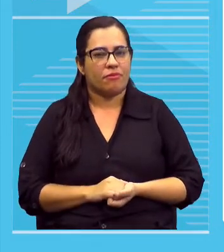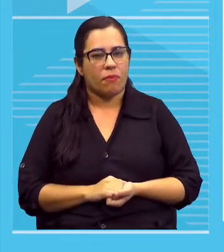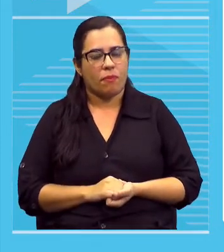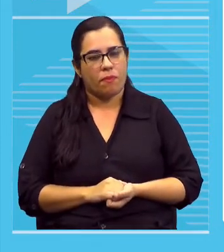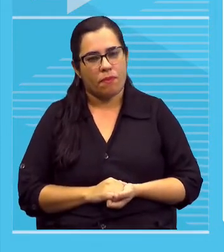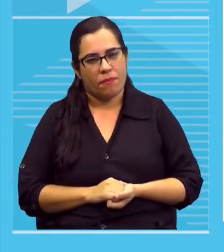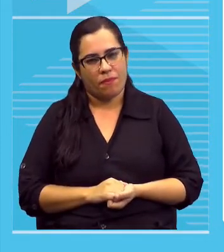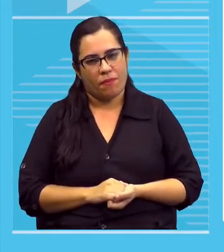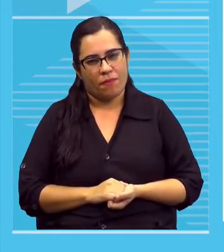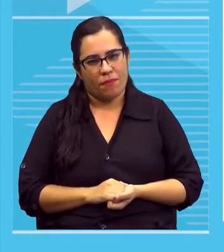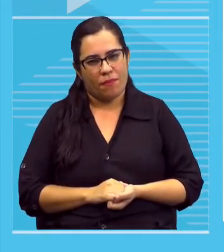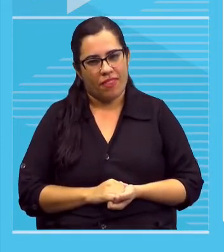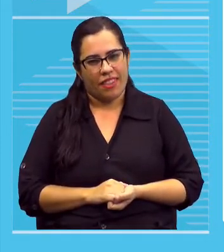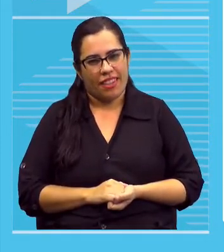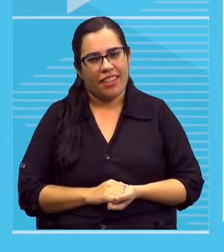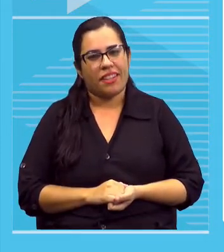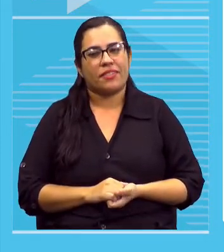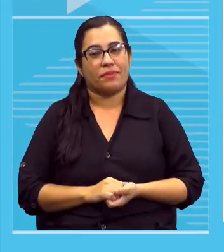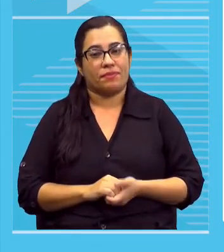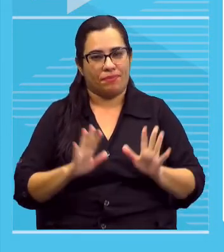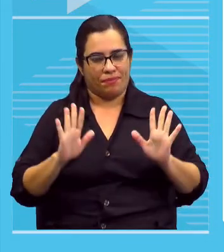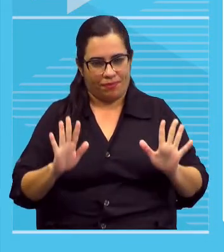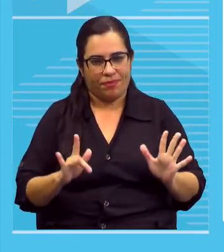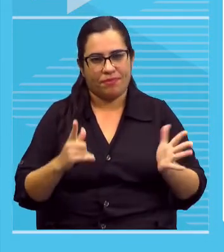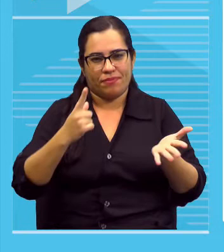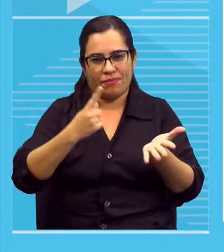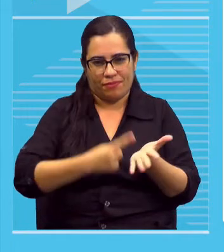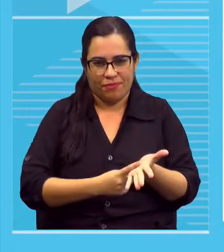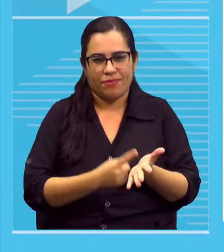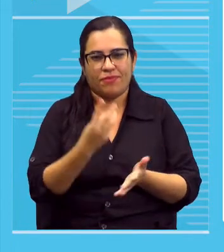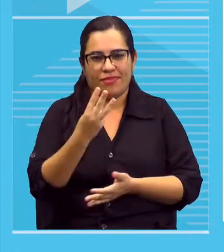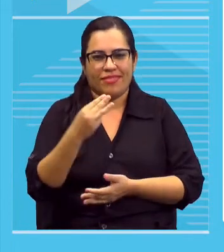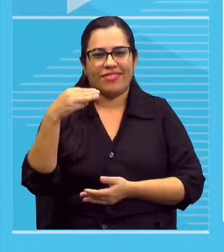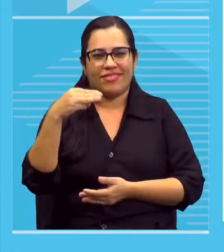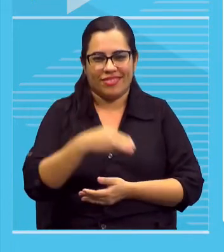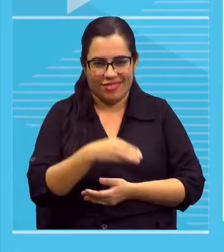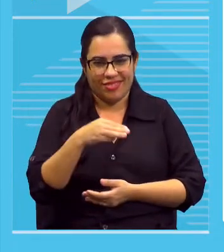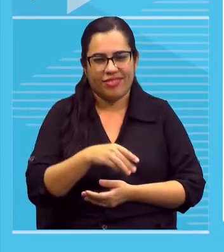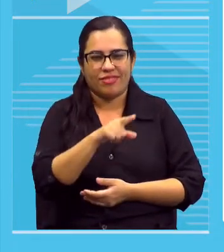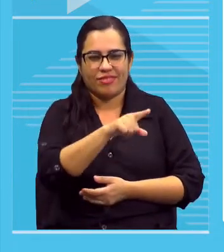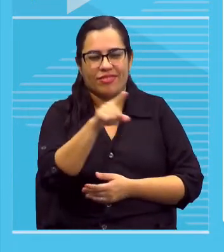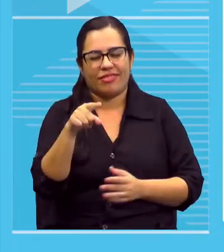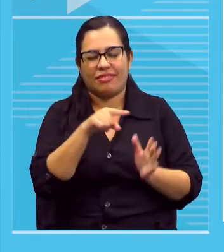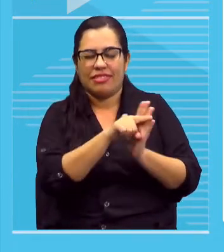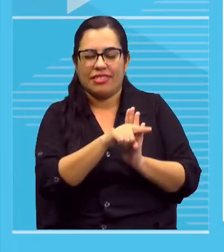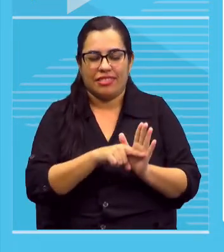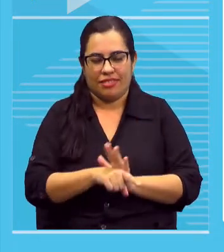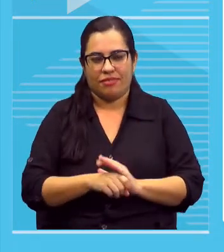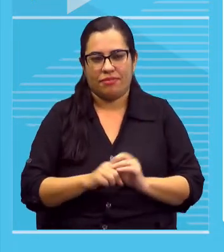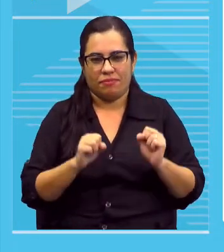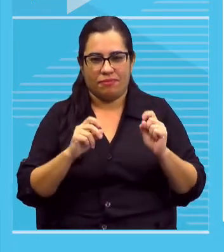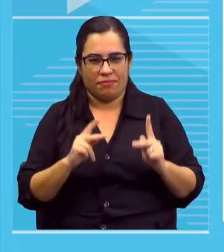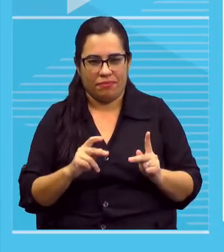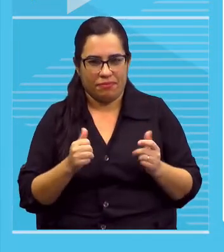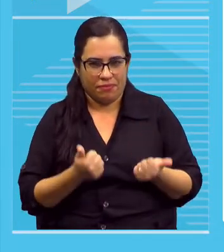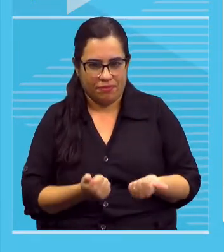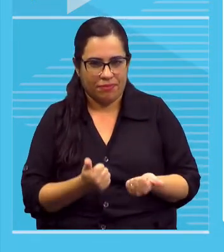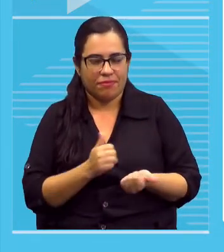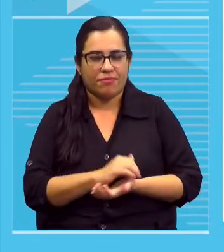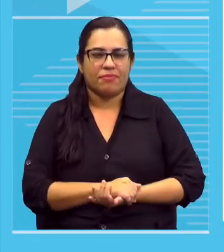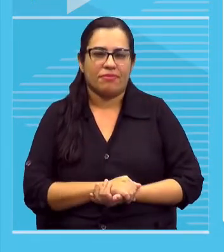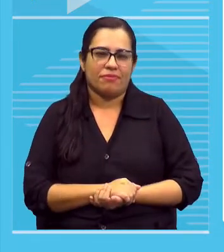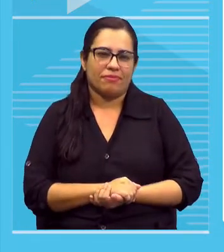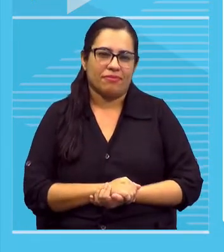o rapaz bora fazer assim é produção deixa três minutos aí para galera analisar nossa conta aí